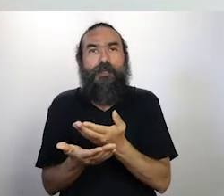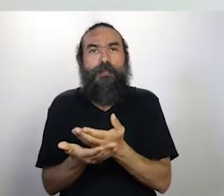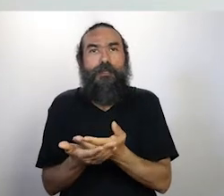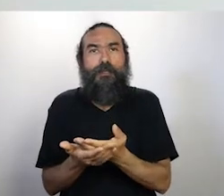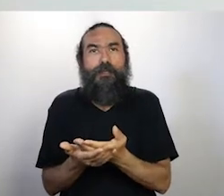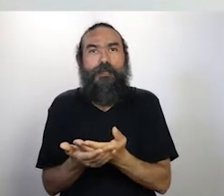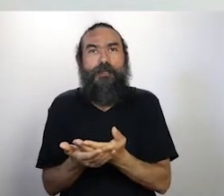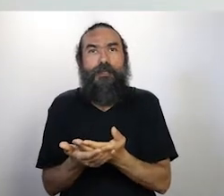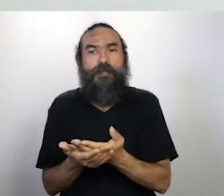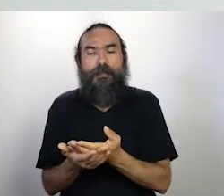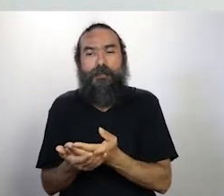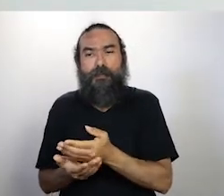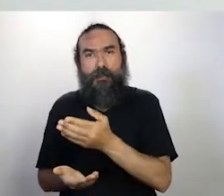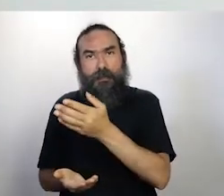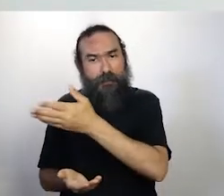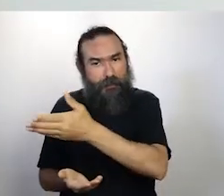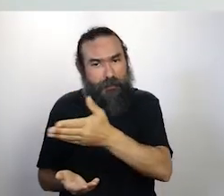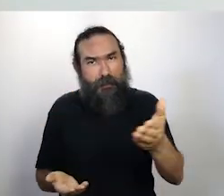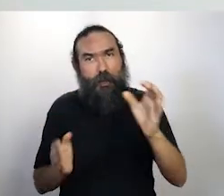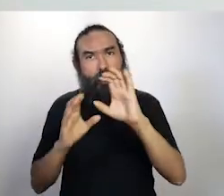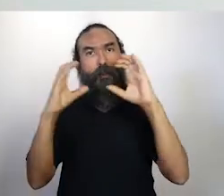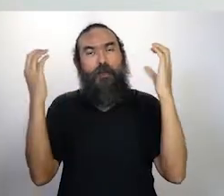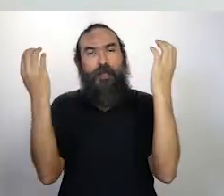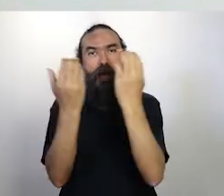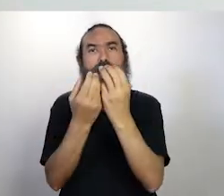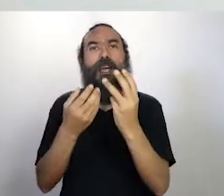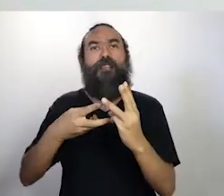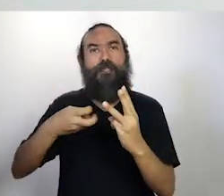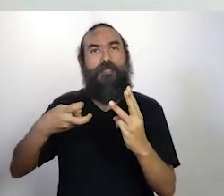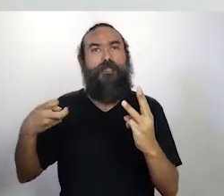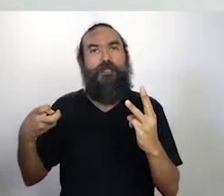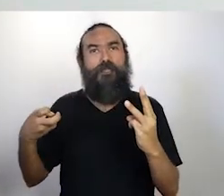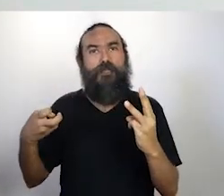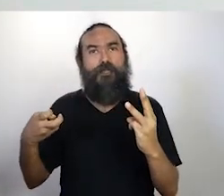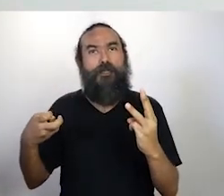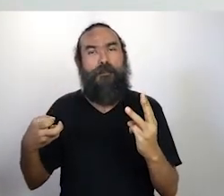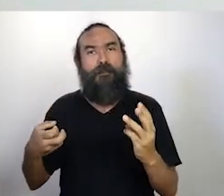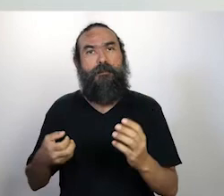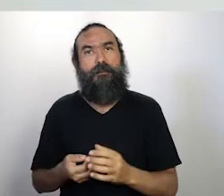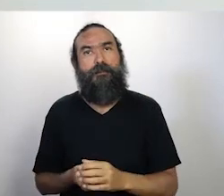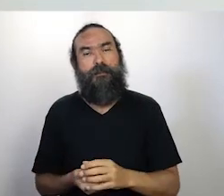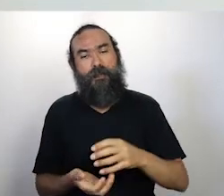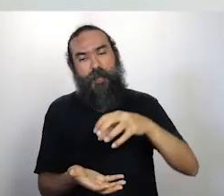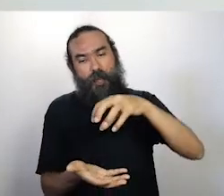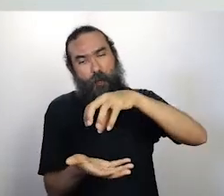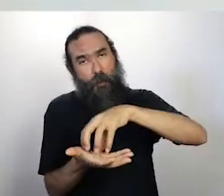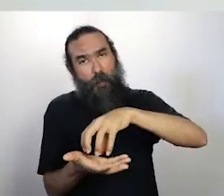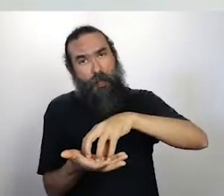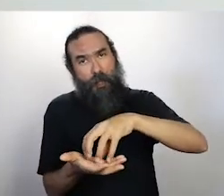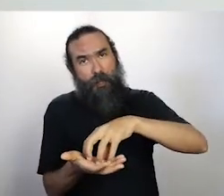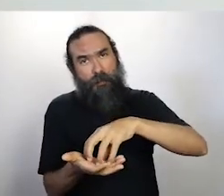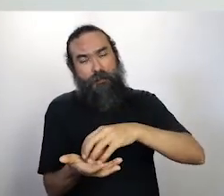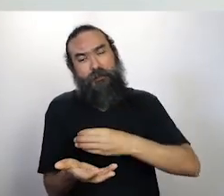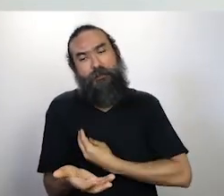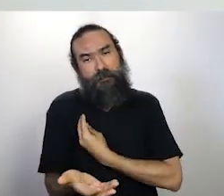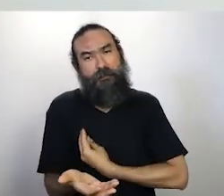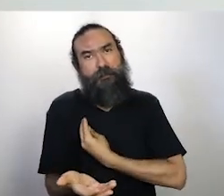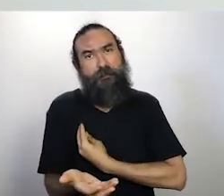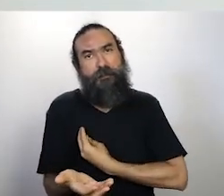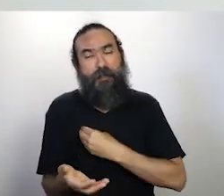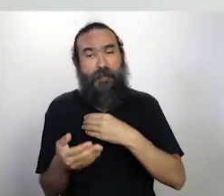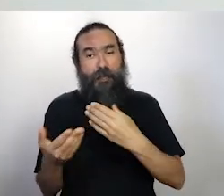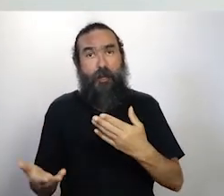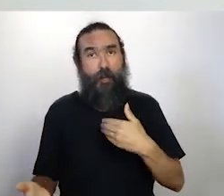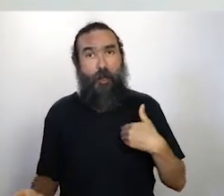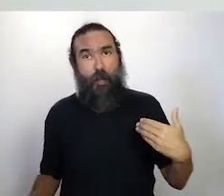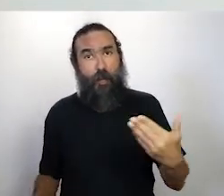enquanto indígena, enquanto comunidade aqui vivendo na aldeia. Nós